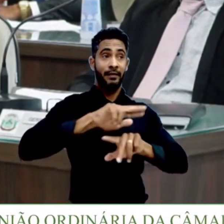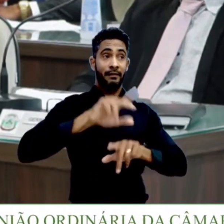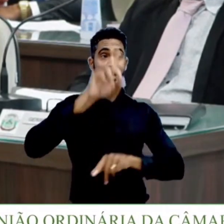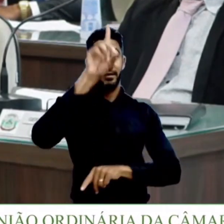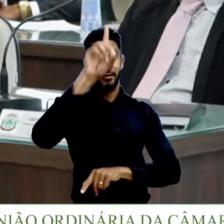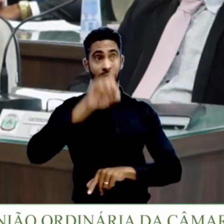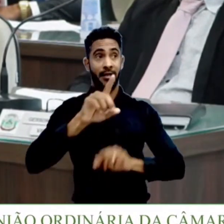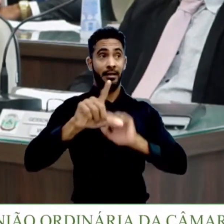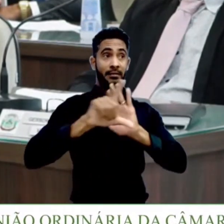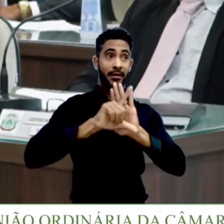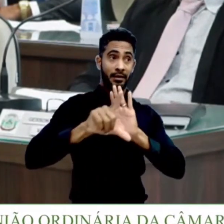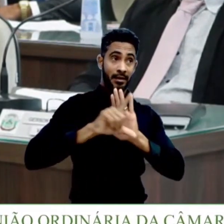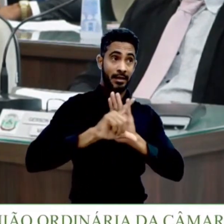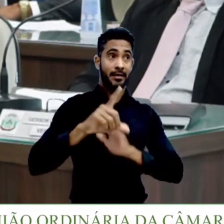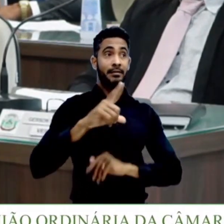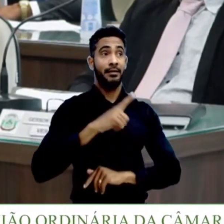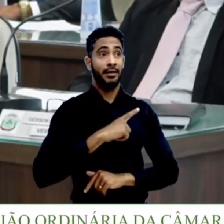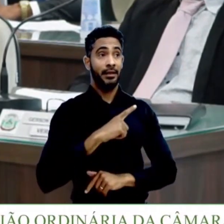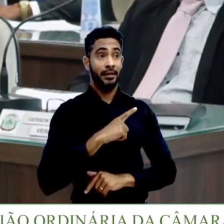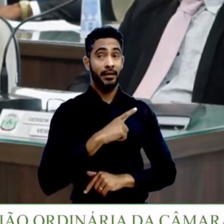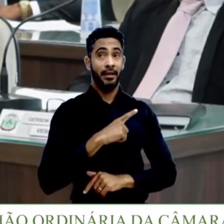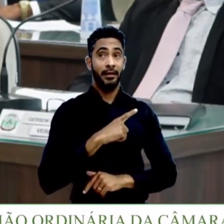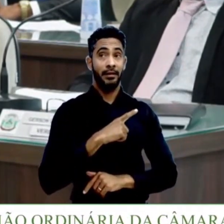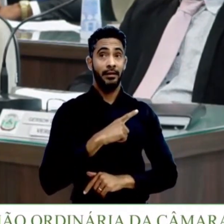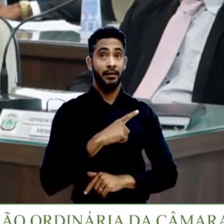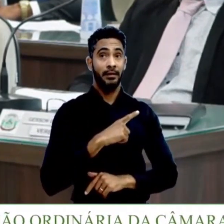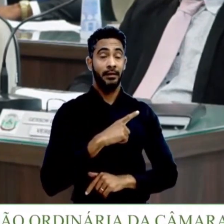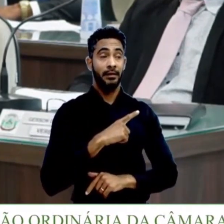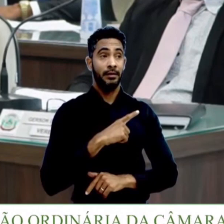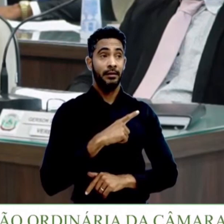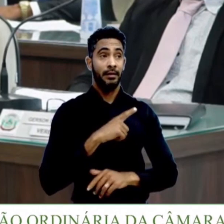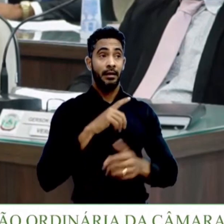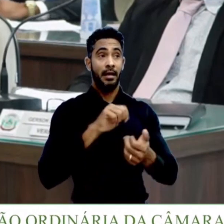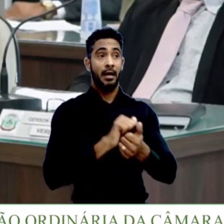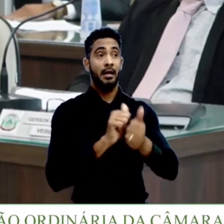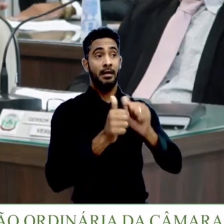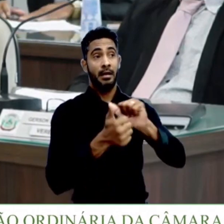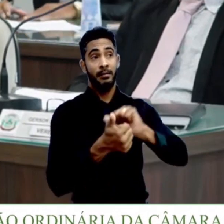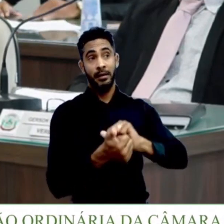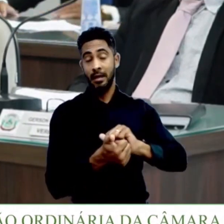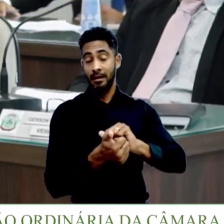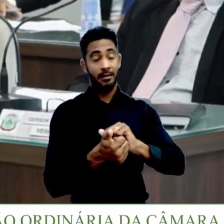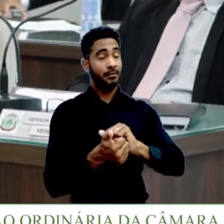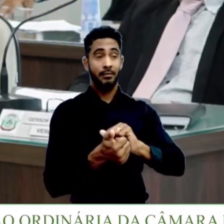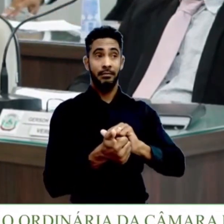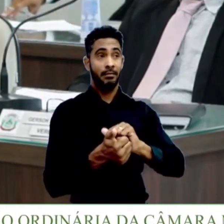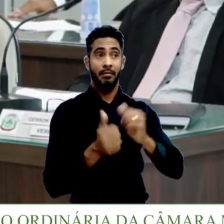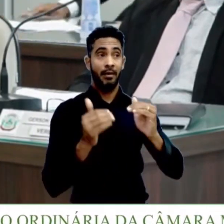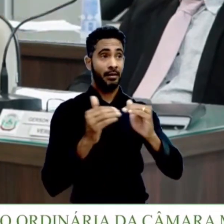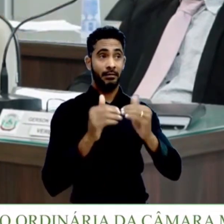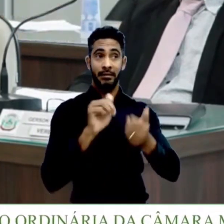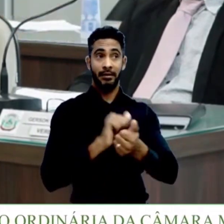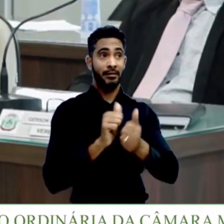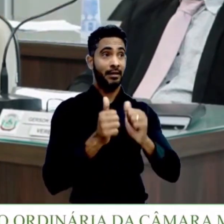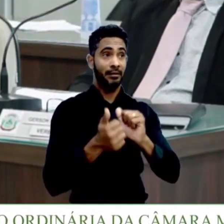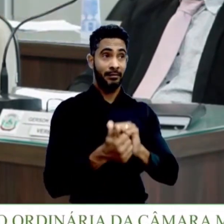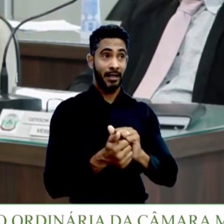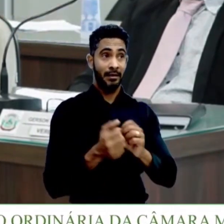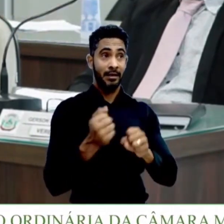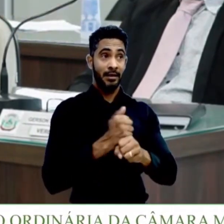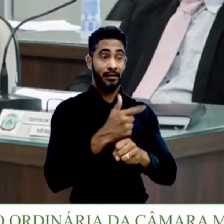direitos, legislações, que tem que estar adequando. Não está adequado, o plano de cargo e salário ele é